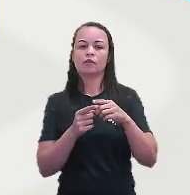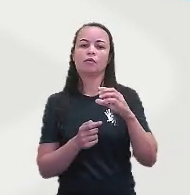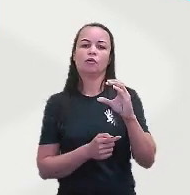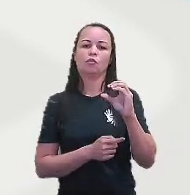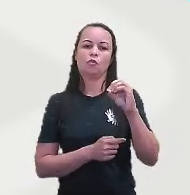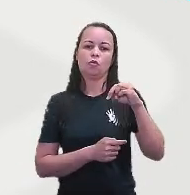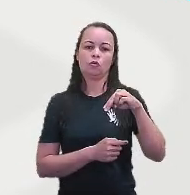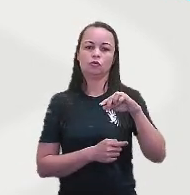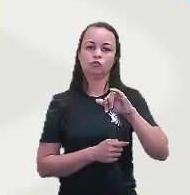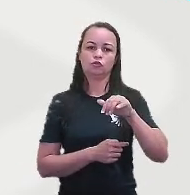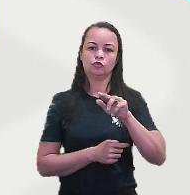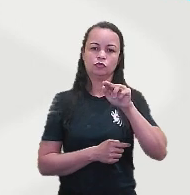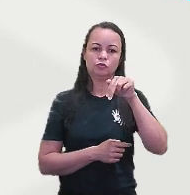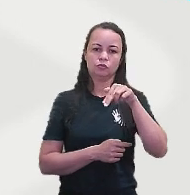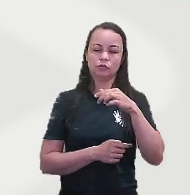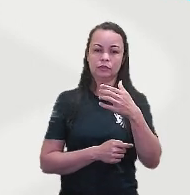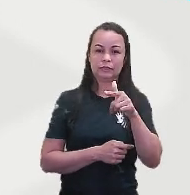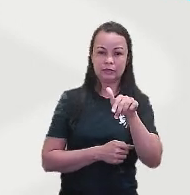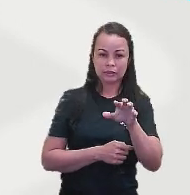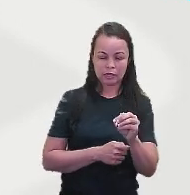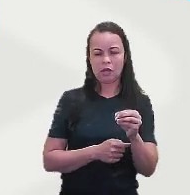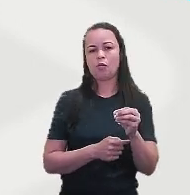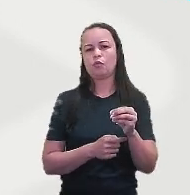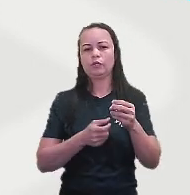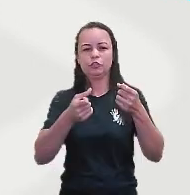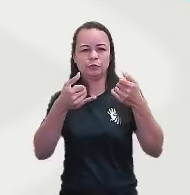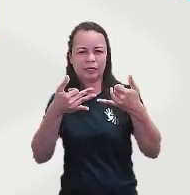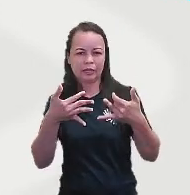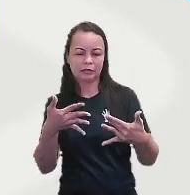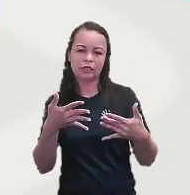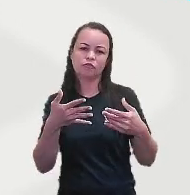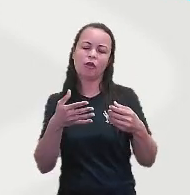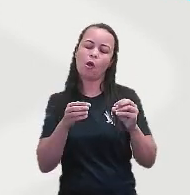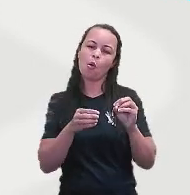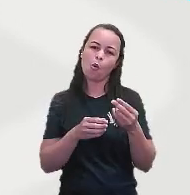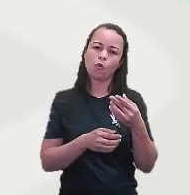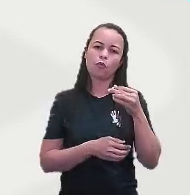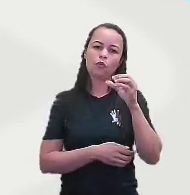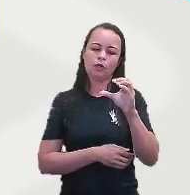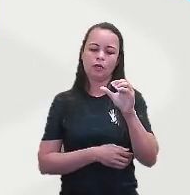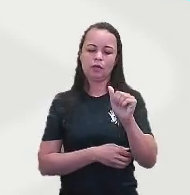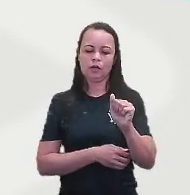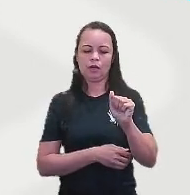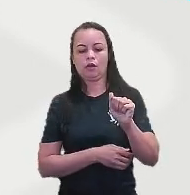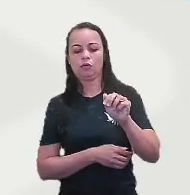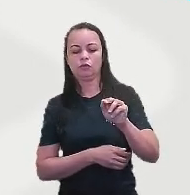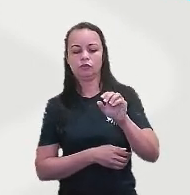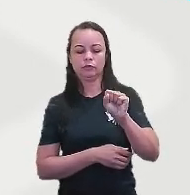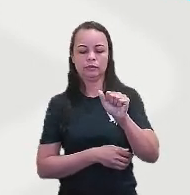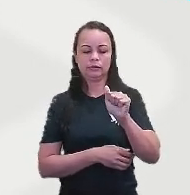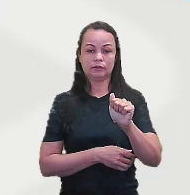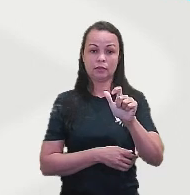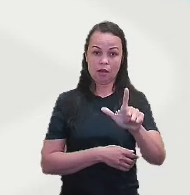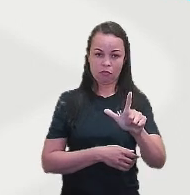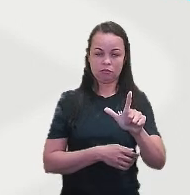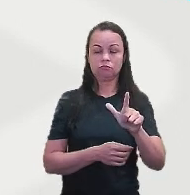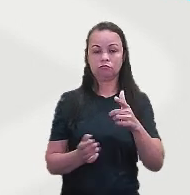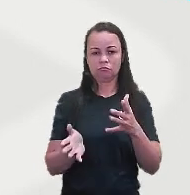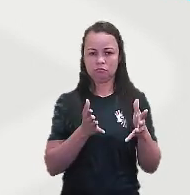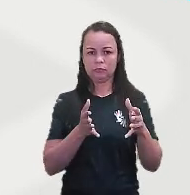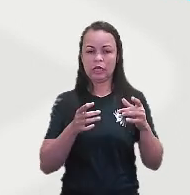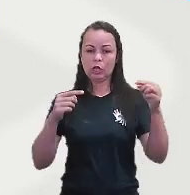conjunção causal ou explicativa, tá bom? Lembrando aí, conjunção, ó,